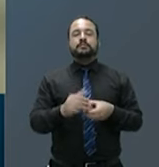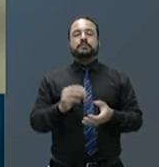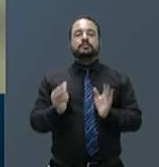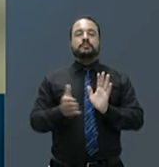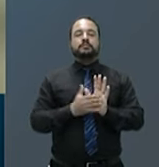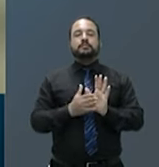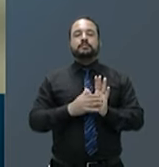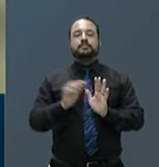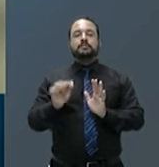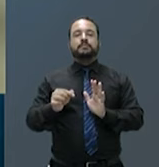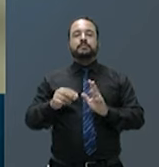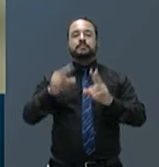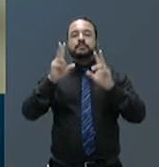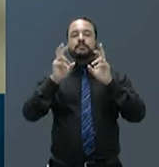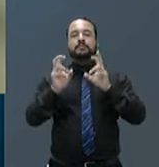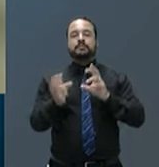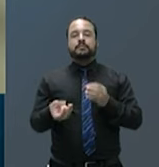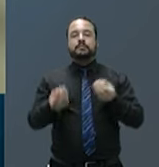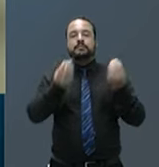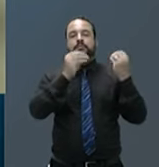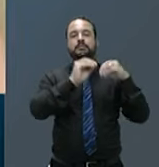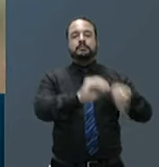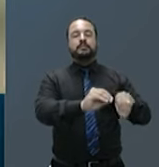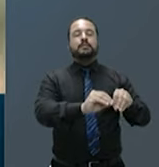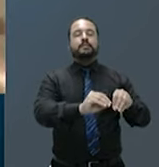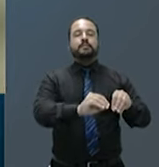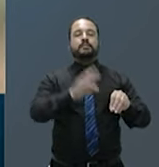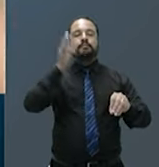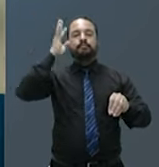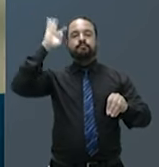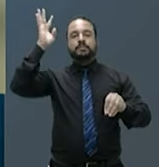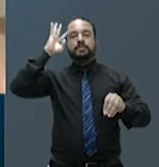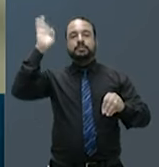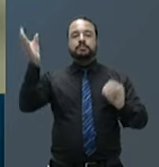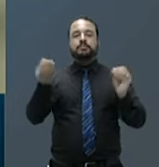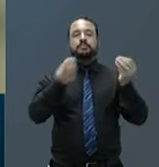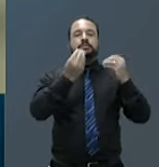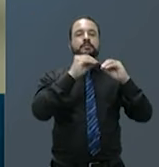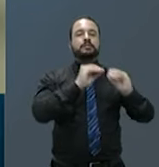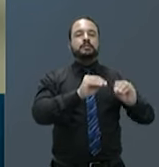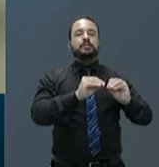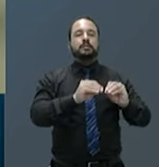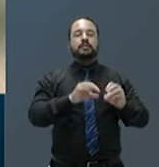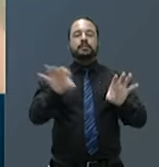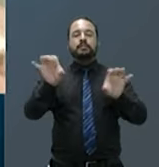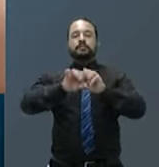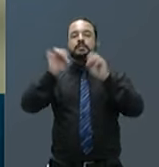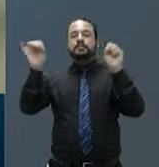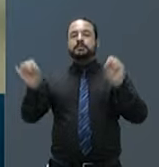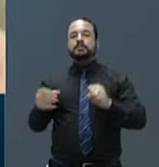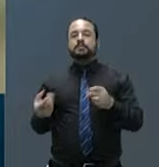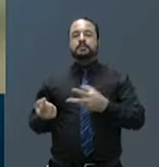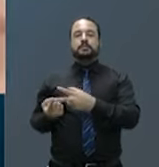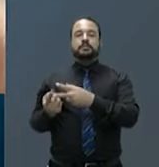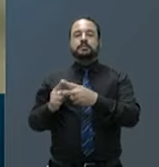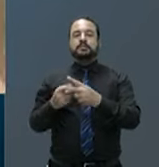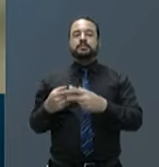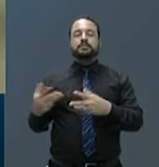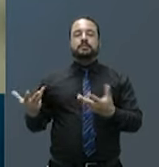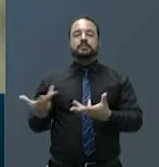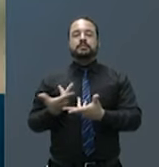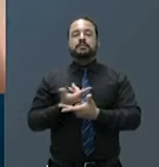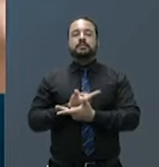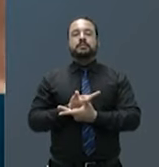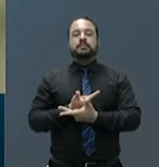tese, primeiro, que um intuito de aperfeiçoamento do sistema, não só vinculado a